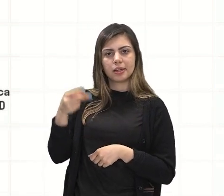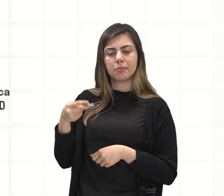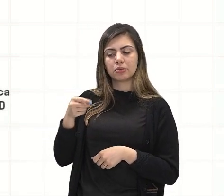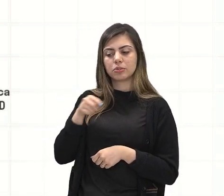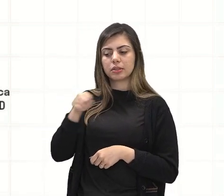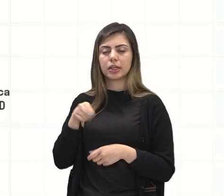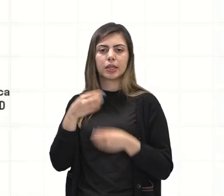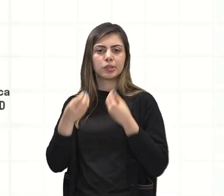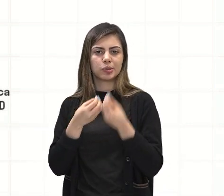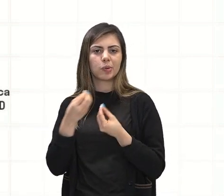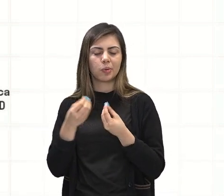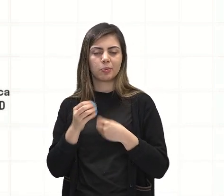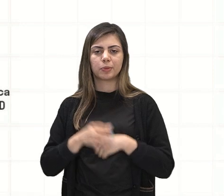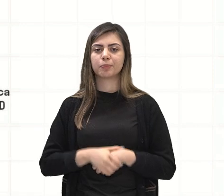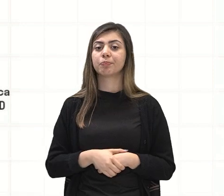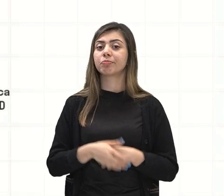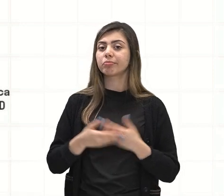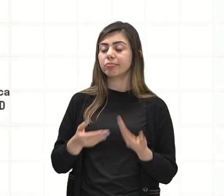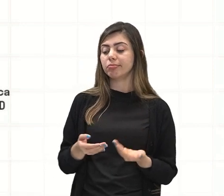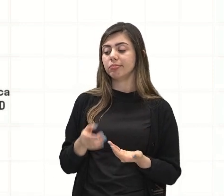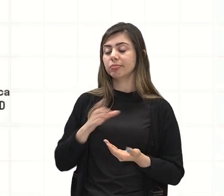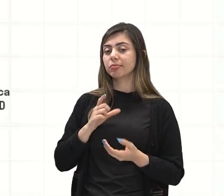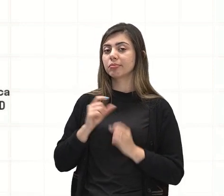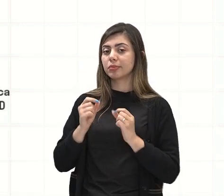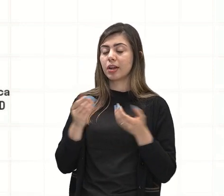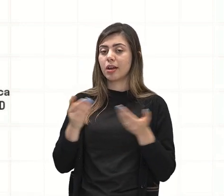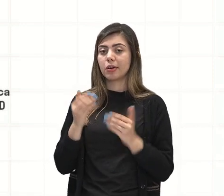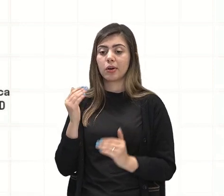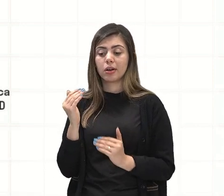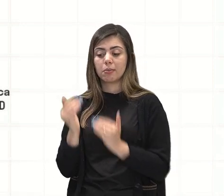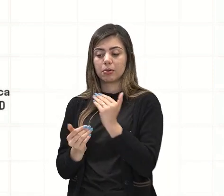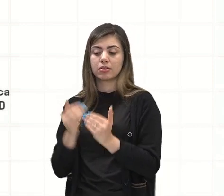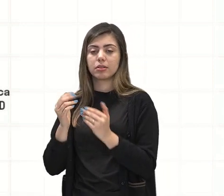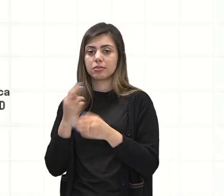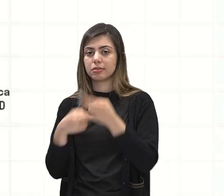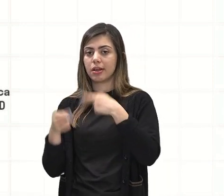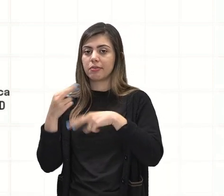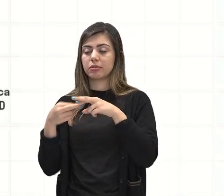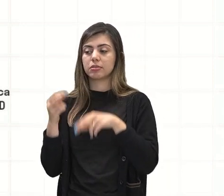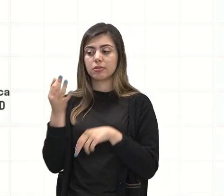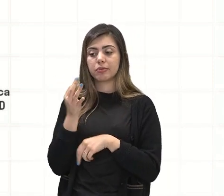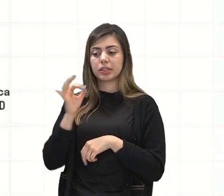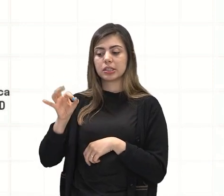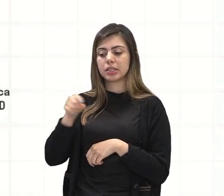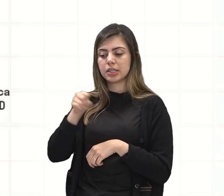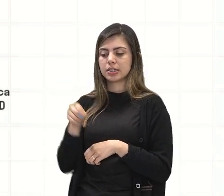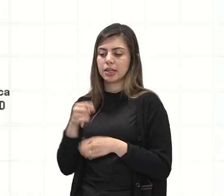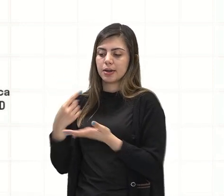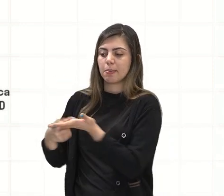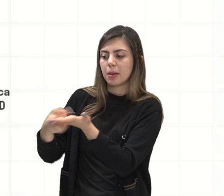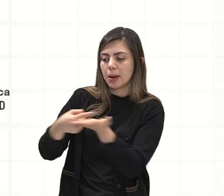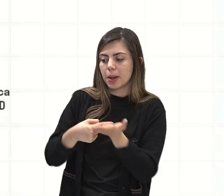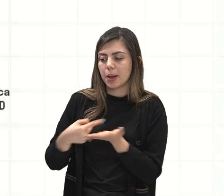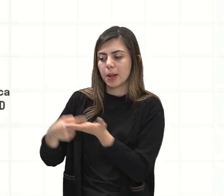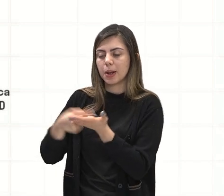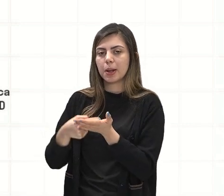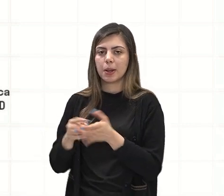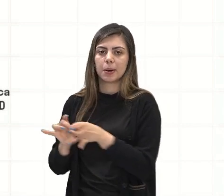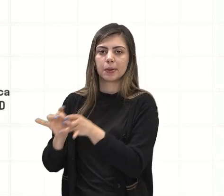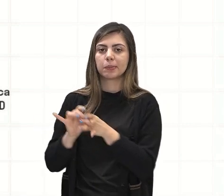de modo muito grande o processo revolucionário. Então, nada nesse mundo é de graça. A